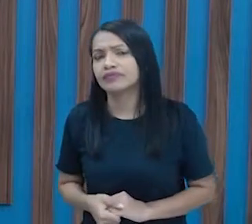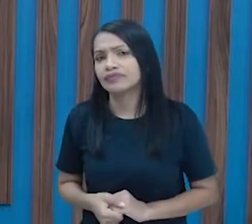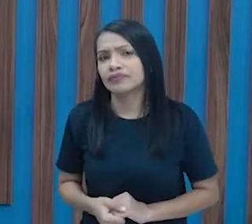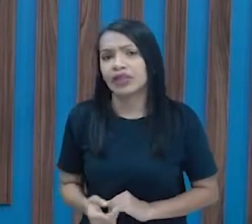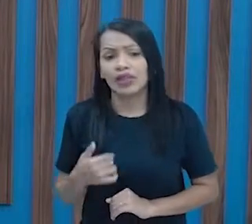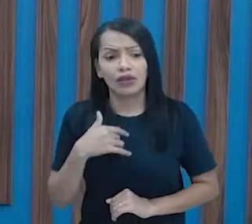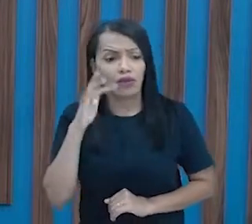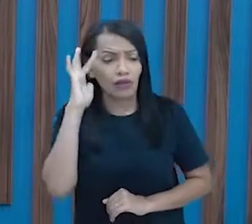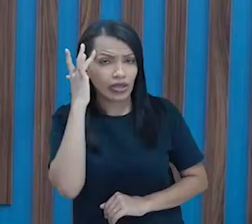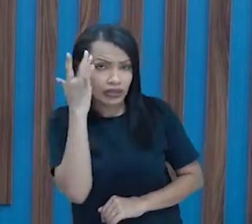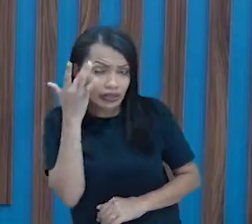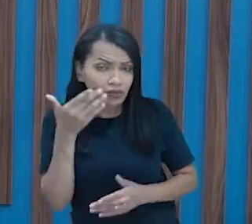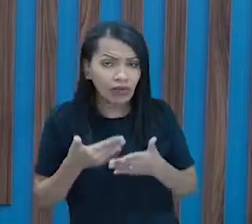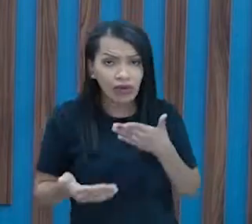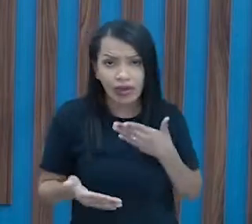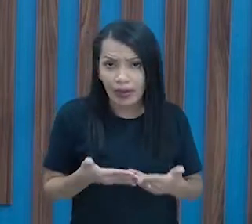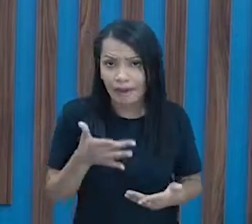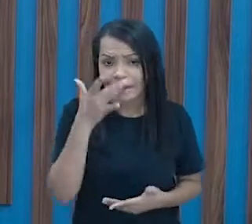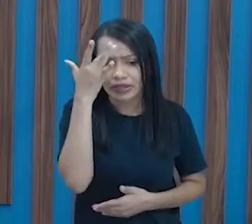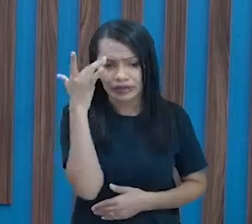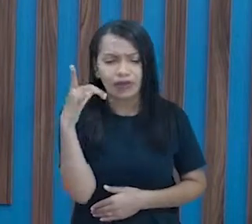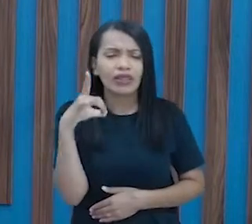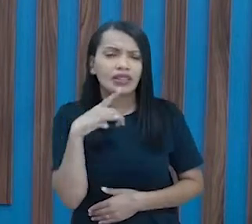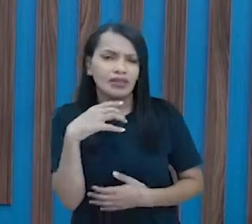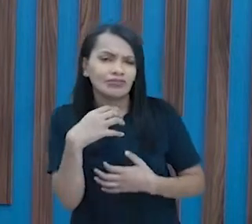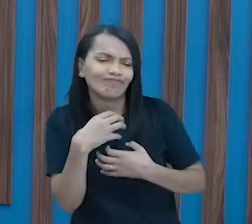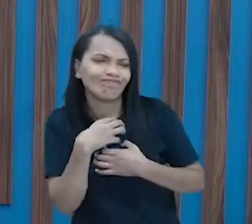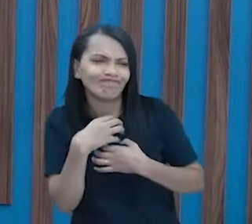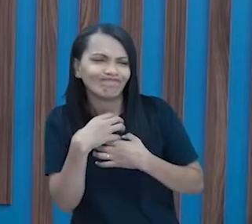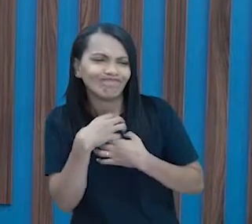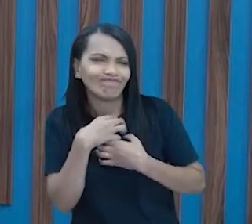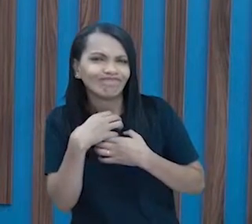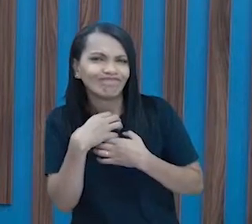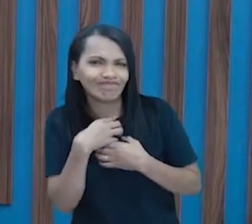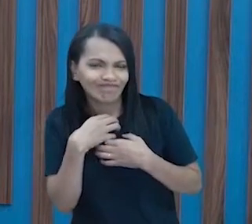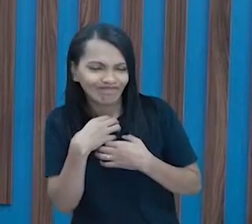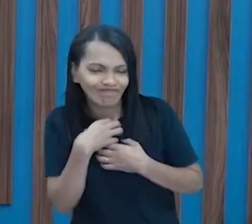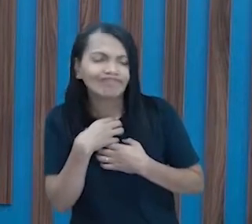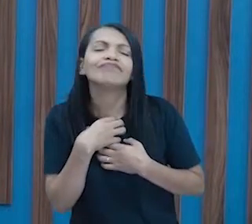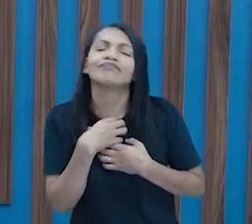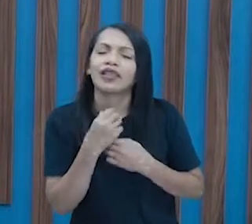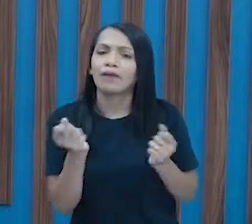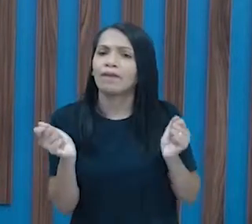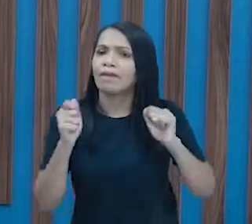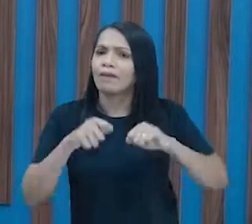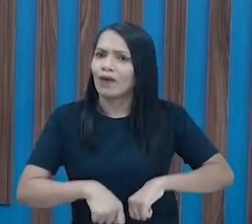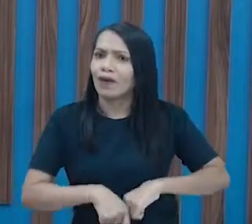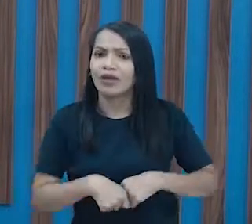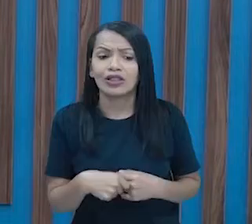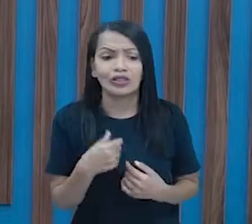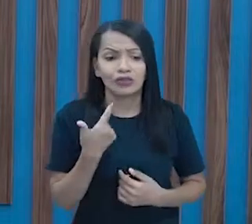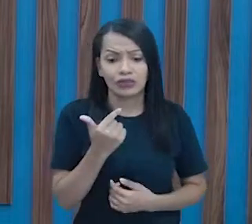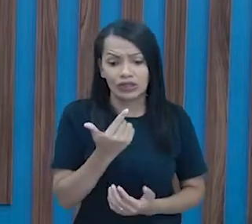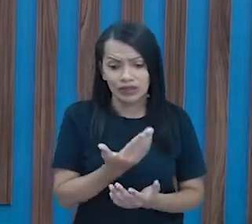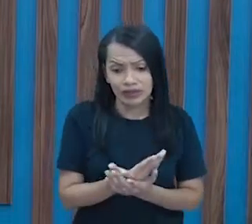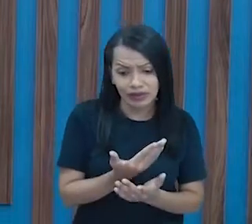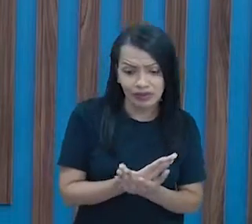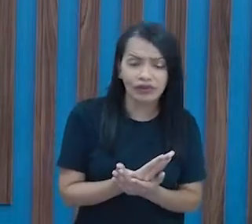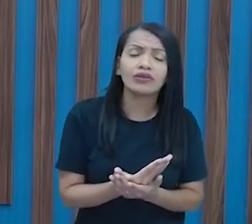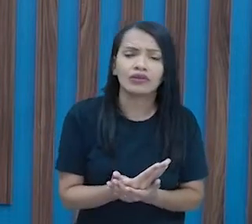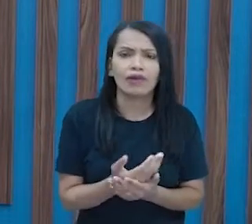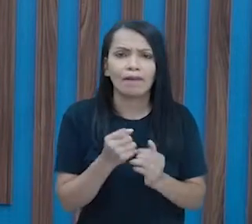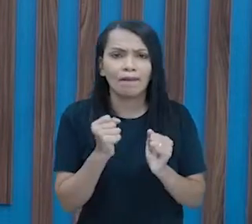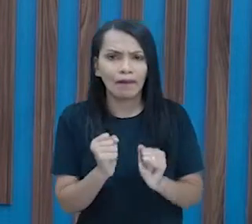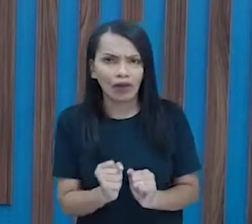acho que qualquer pessoa, ela pode, se ela tem uma sensibilidade maior, ela, mesmo sem ter tido estudo, ela